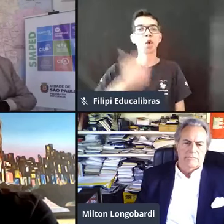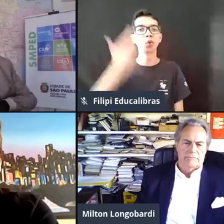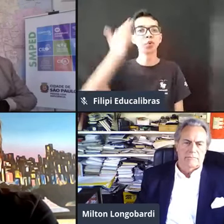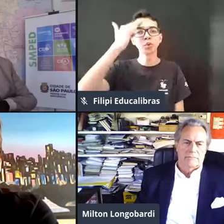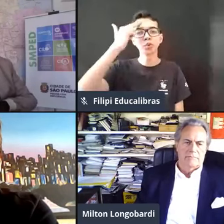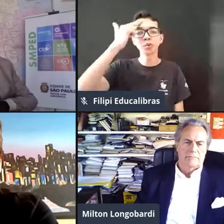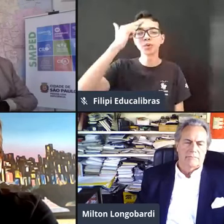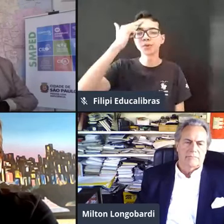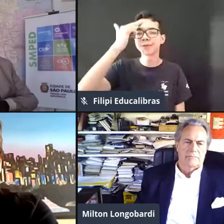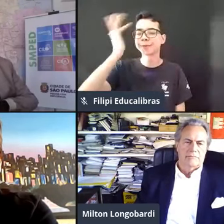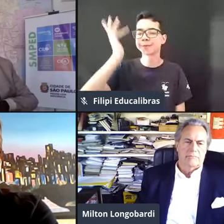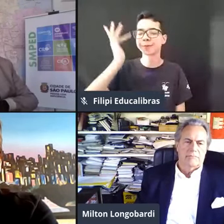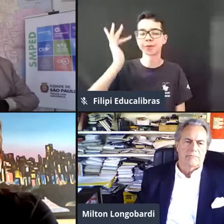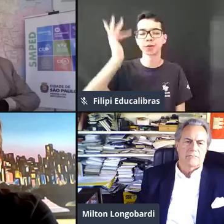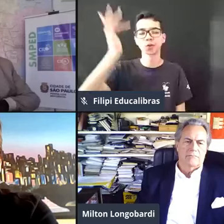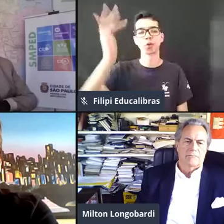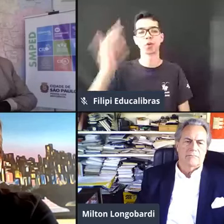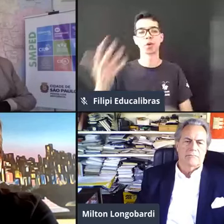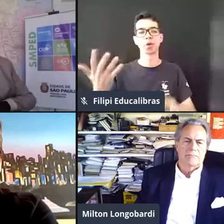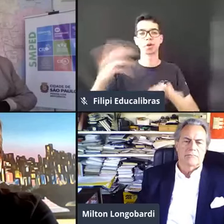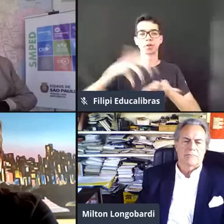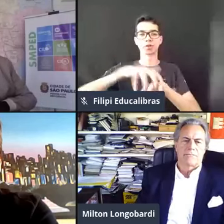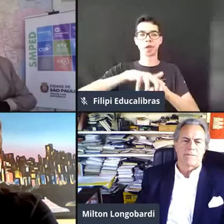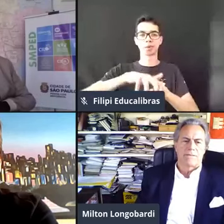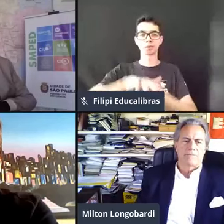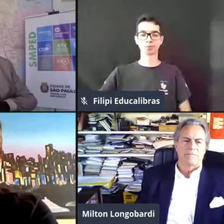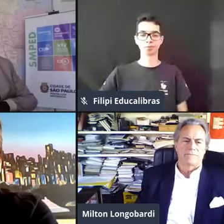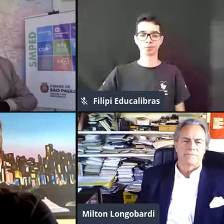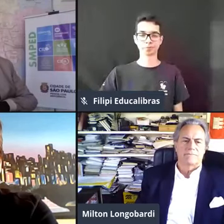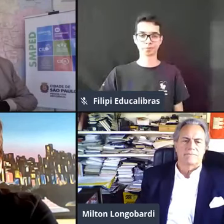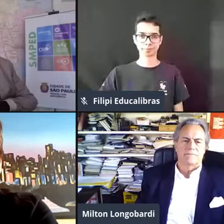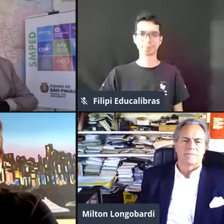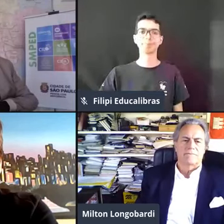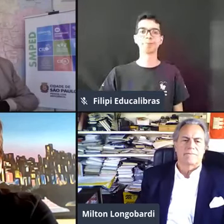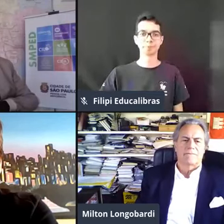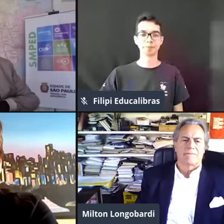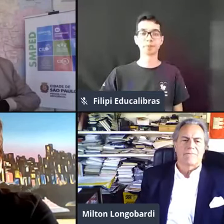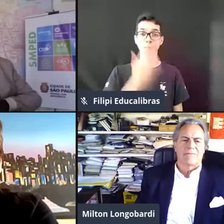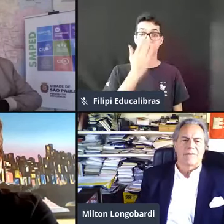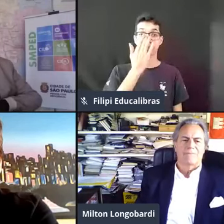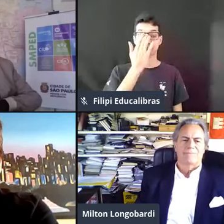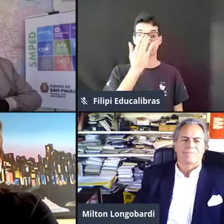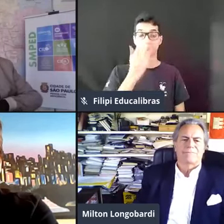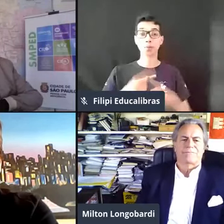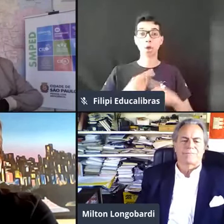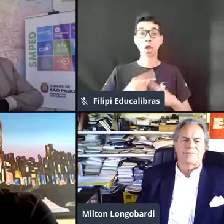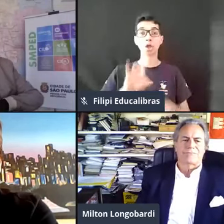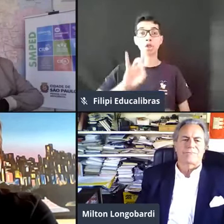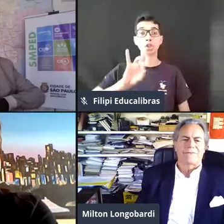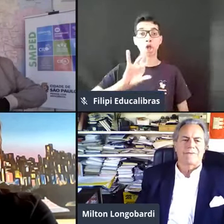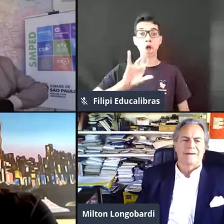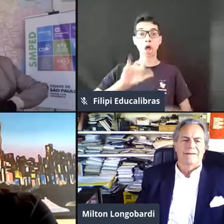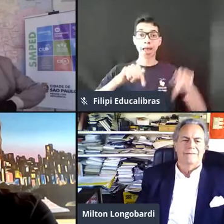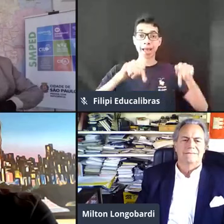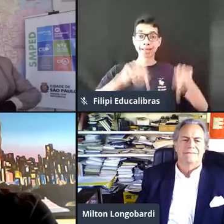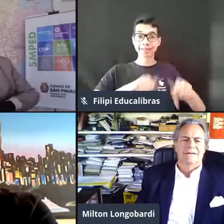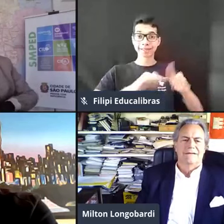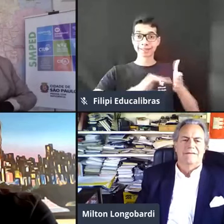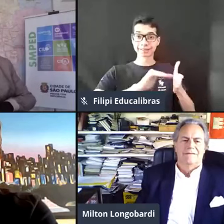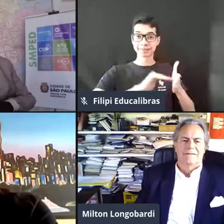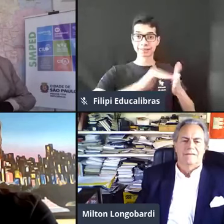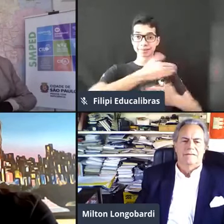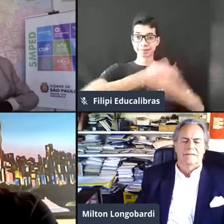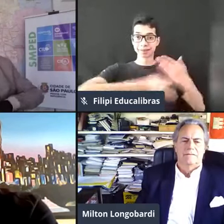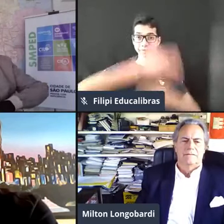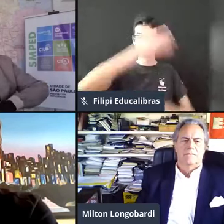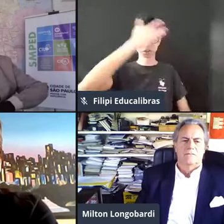caso pessoal, não me verem só como potencial ocupante da cadeira aqui, da pasta da pessoa com deficiência, mas